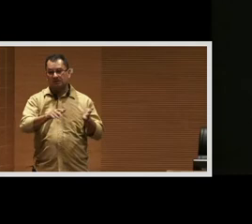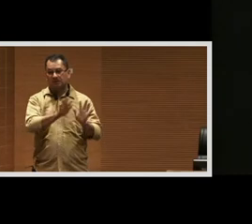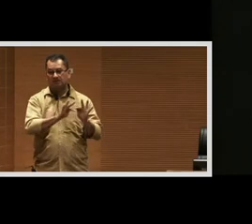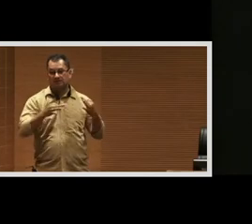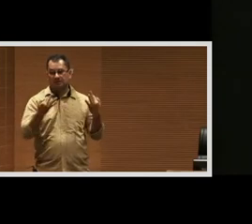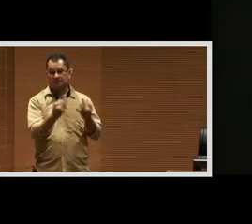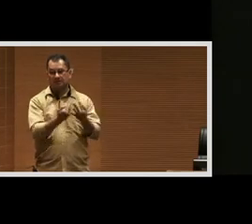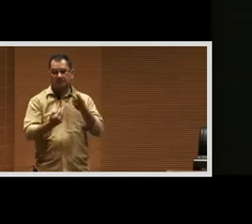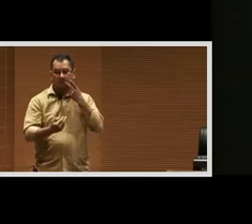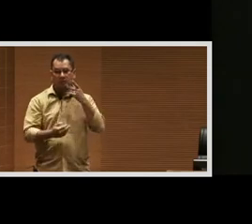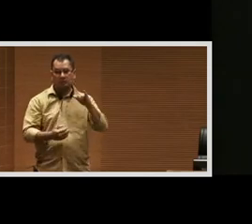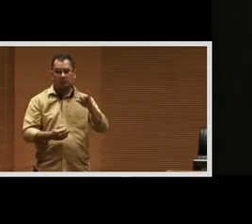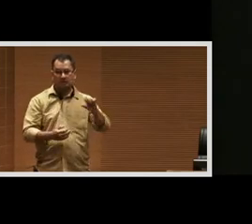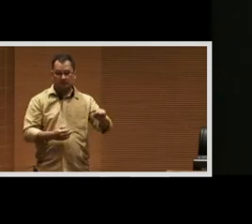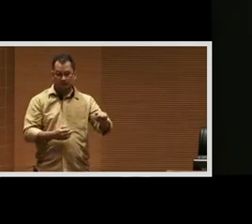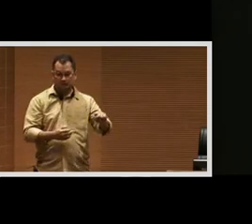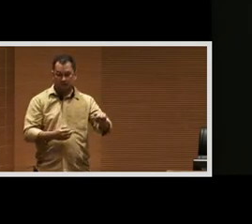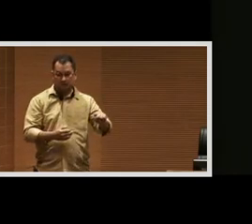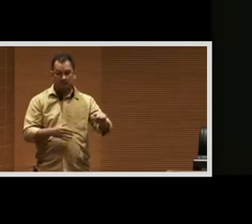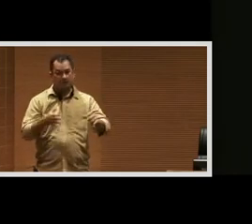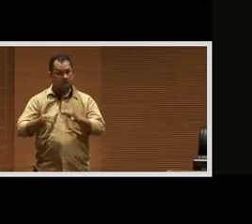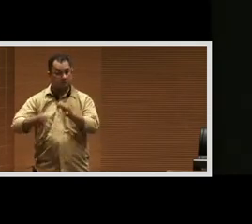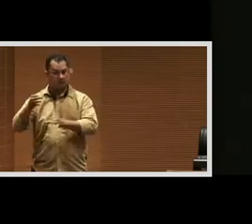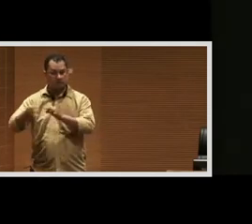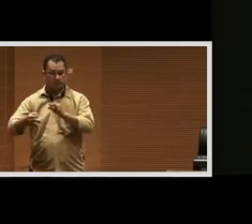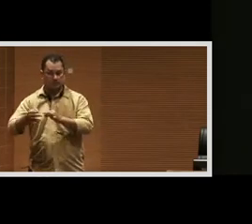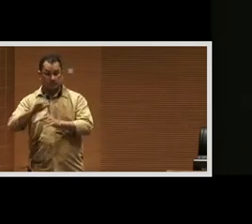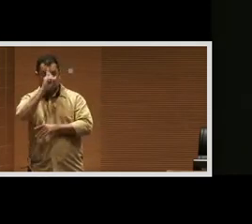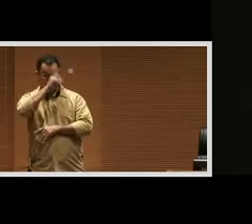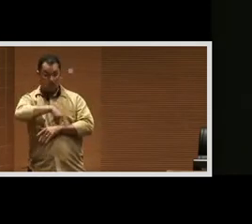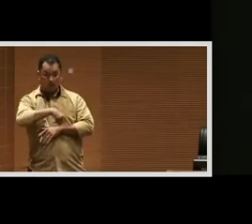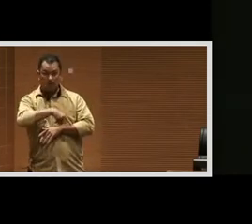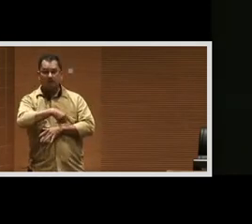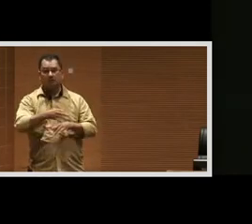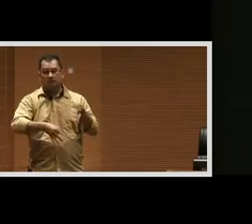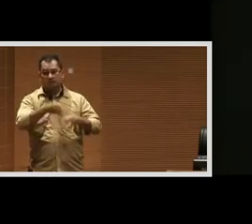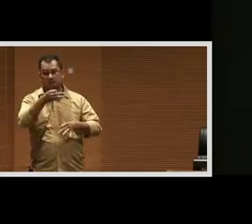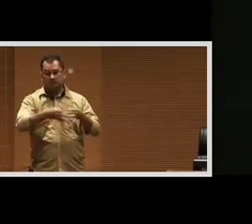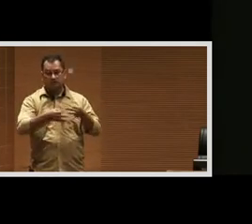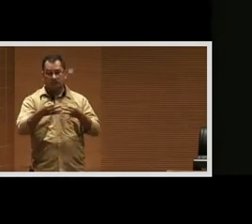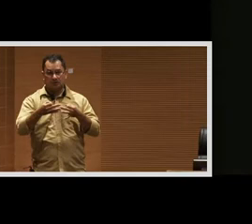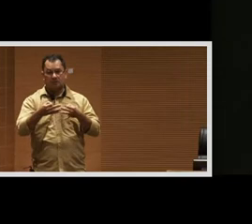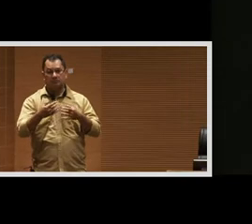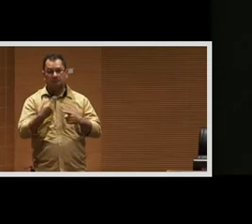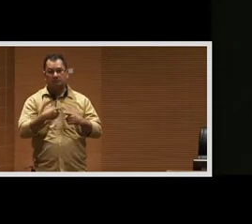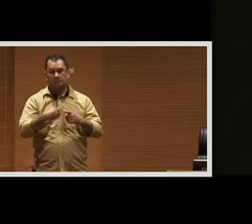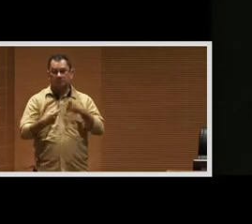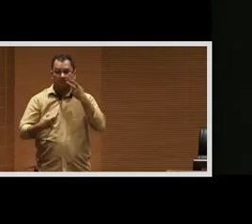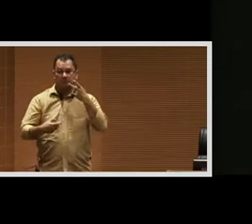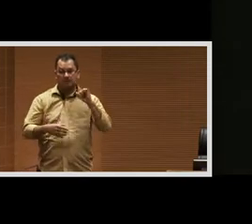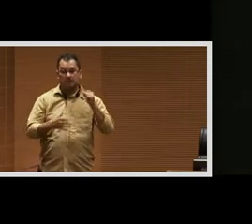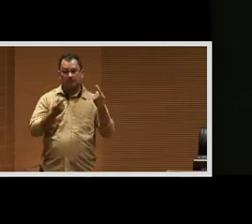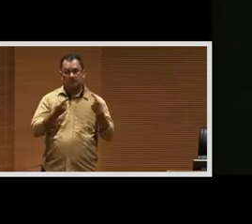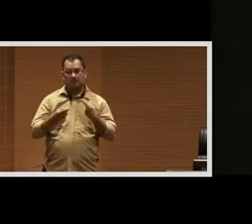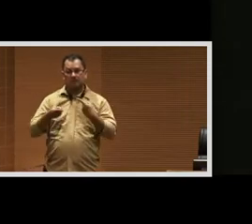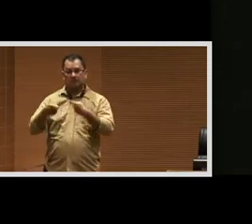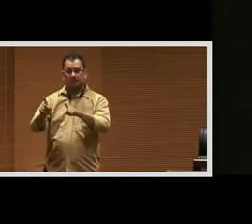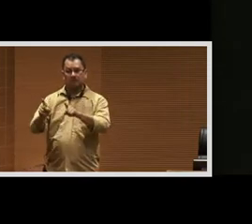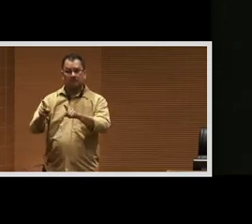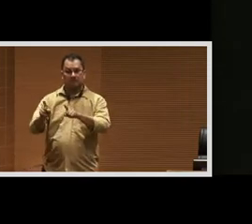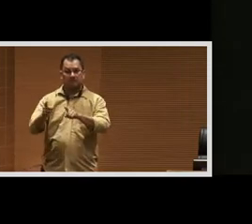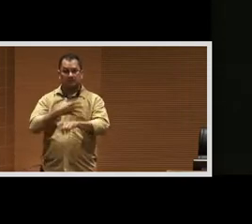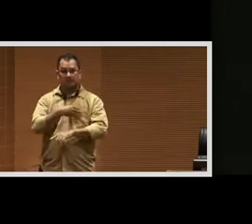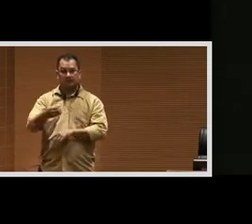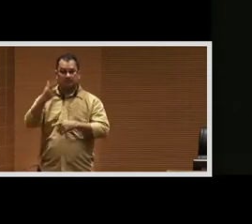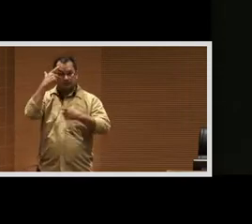e materna pela justiça por violência contra os filhos. Tá? Então, ele foi no